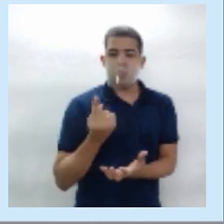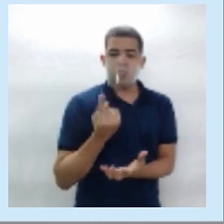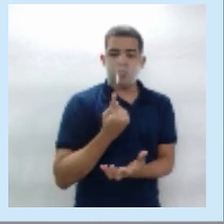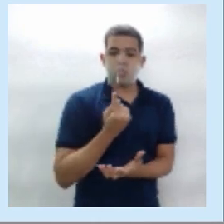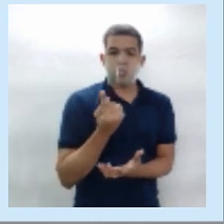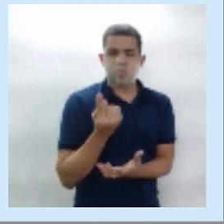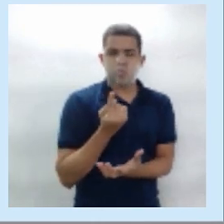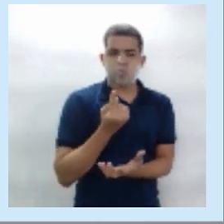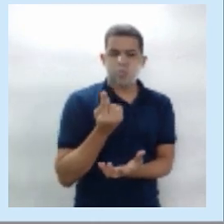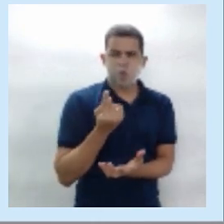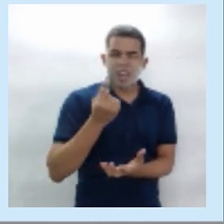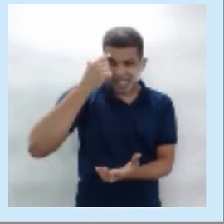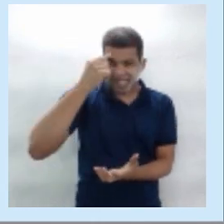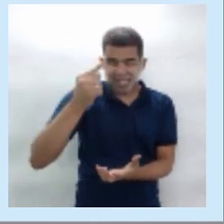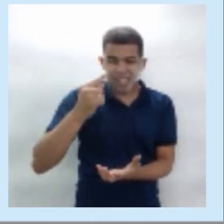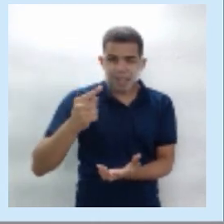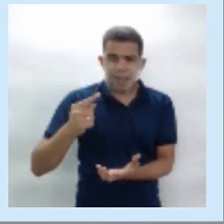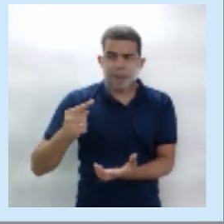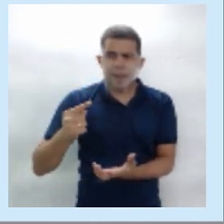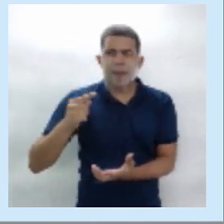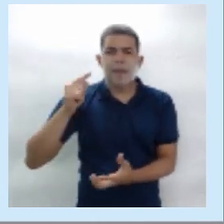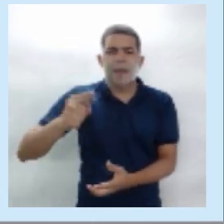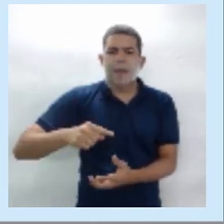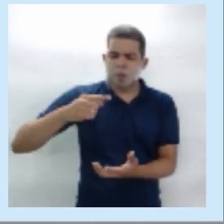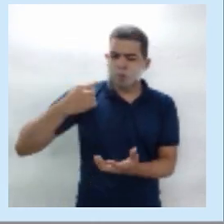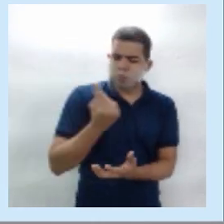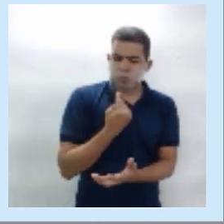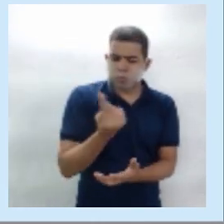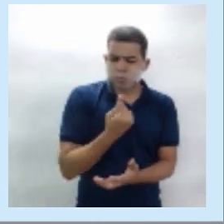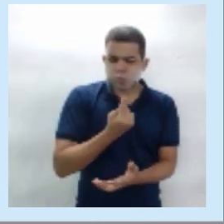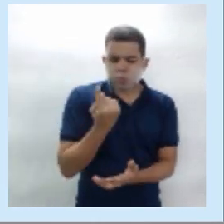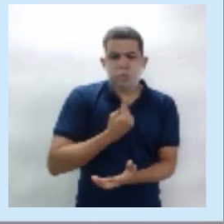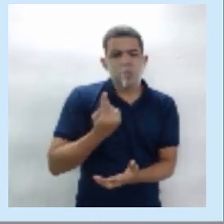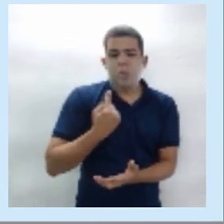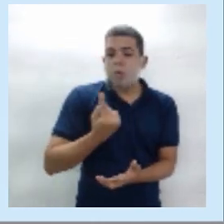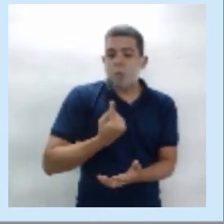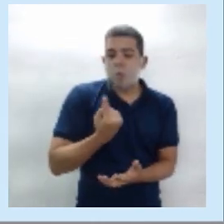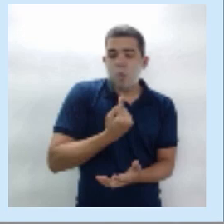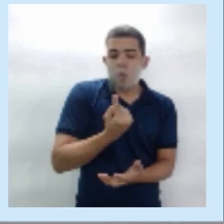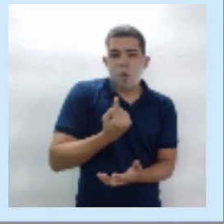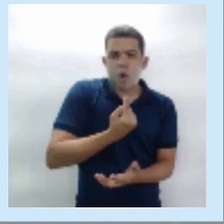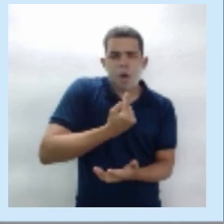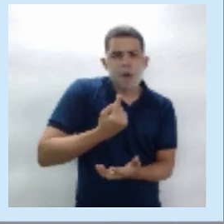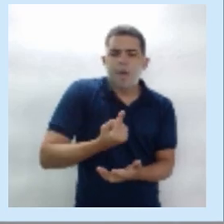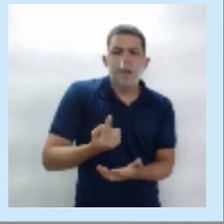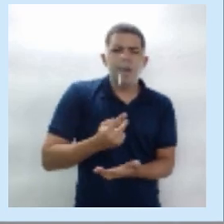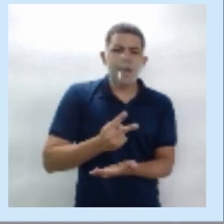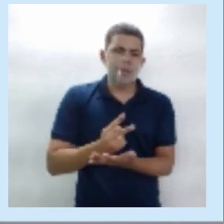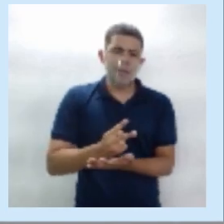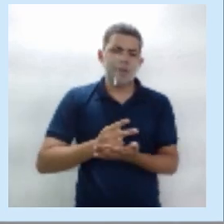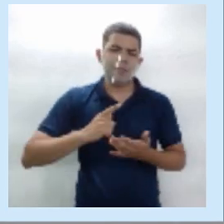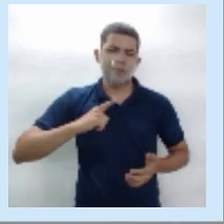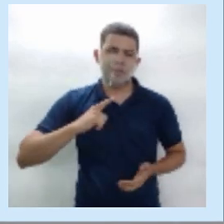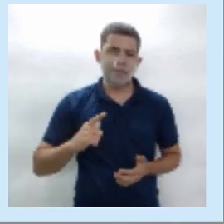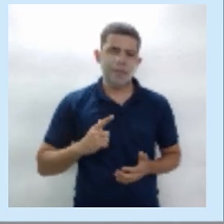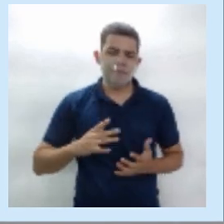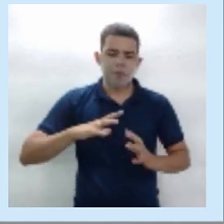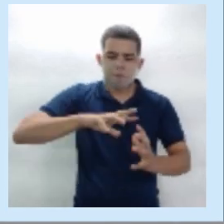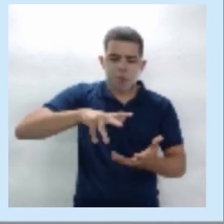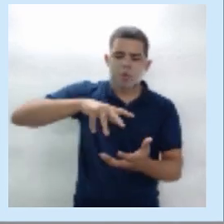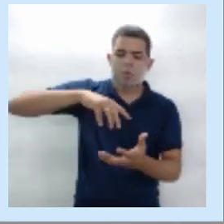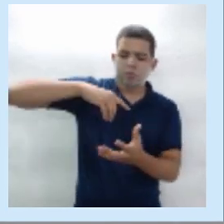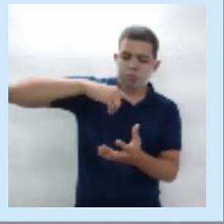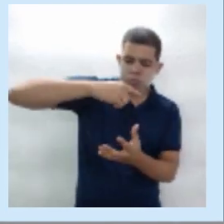temperatura por convecção, está ali, ó, girando, girando, girando, girando. E isso vai fazer com